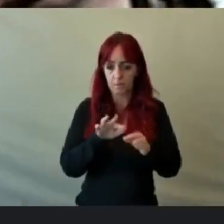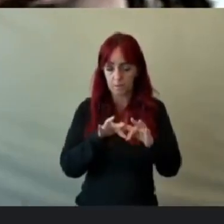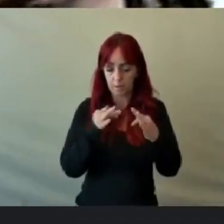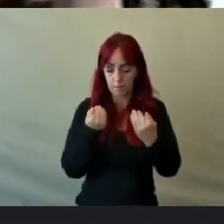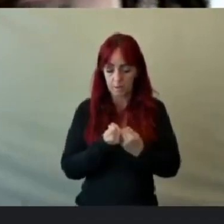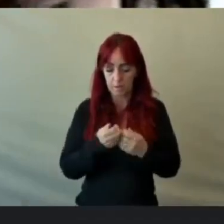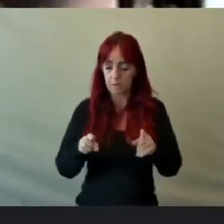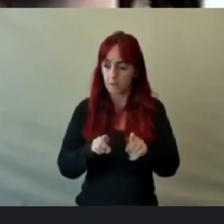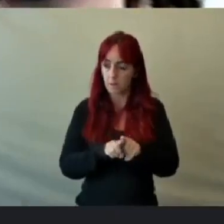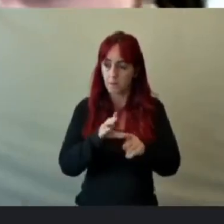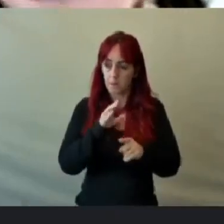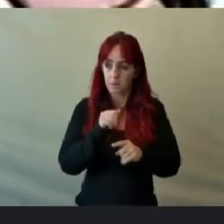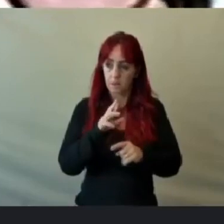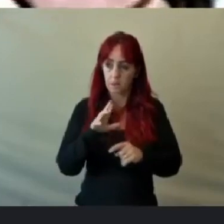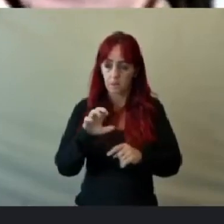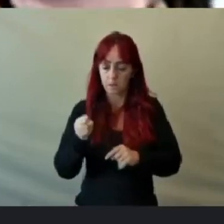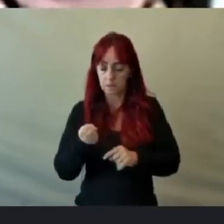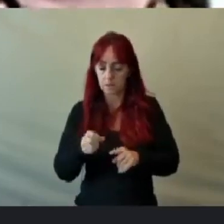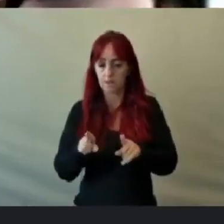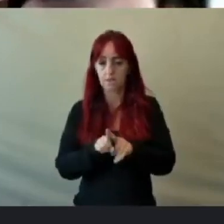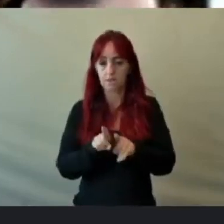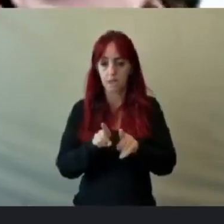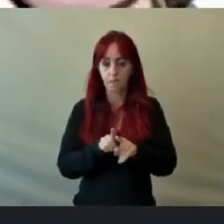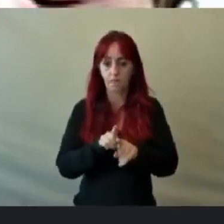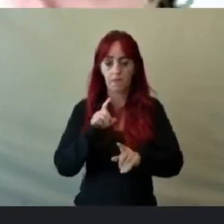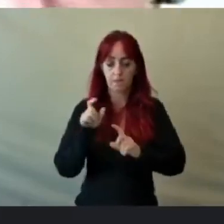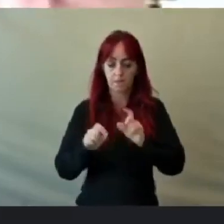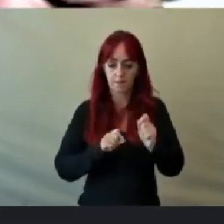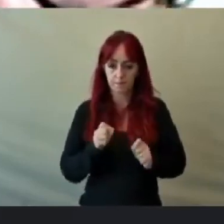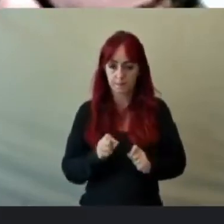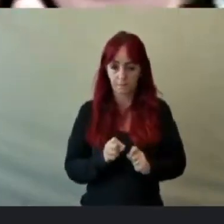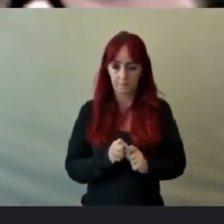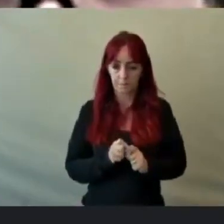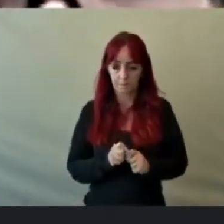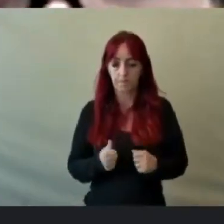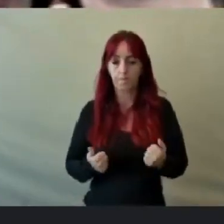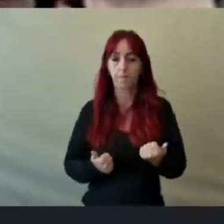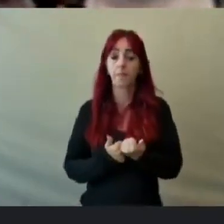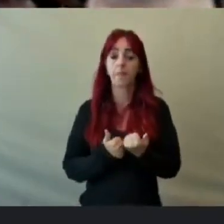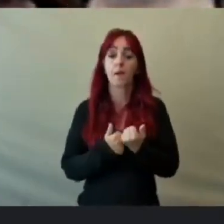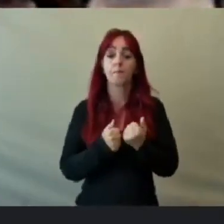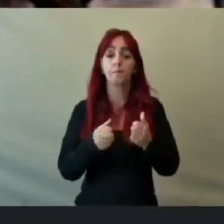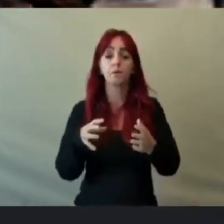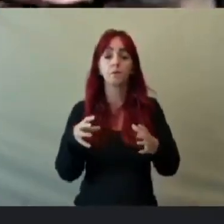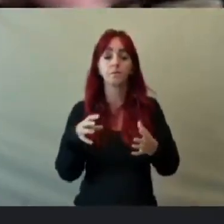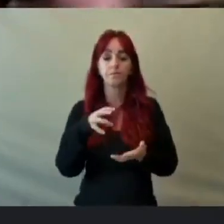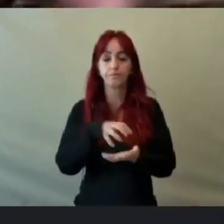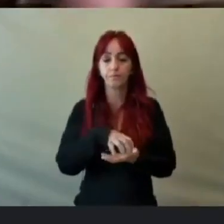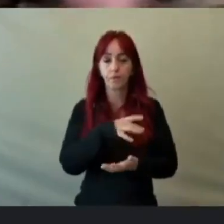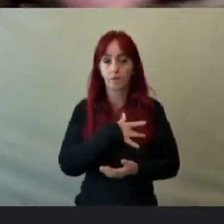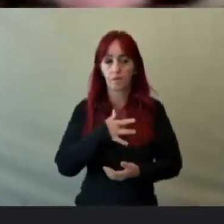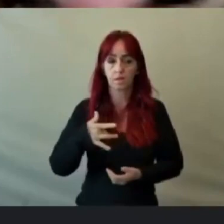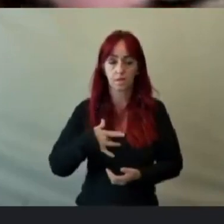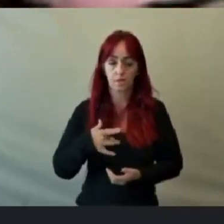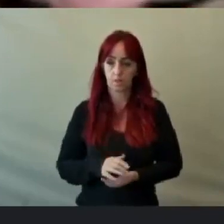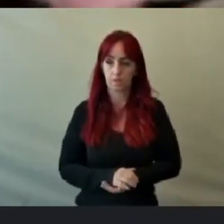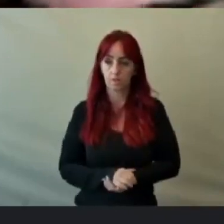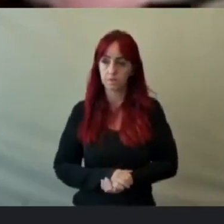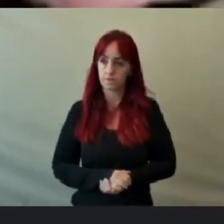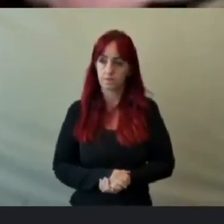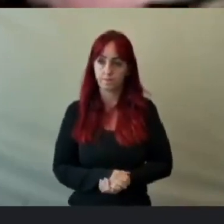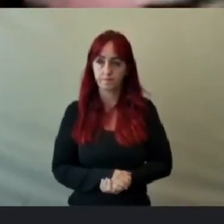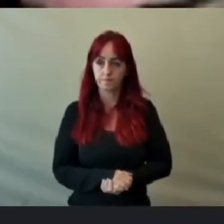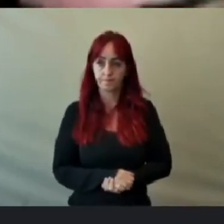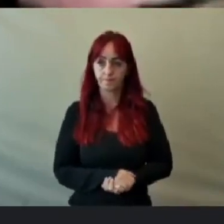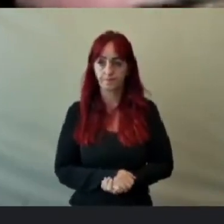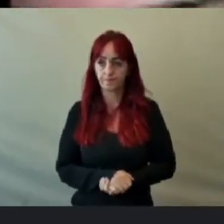uma retaguarda para a equipe de saúde né do Centro de Saúde é essas equipes é que